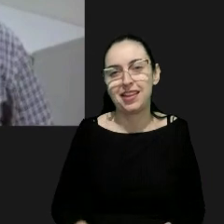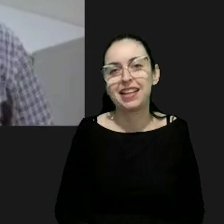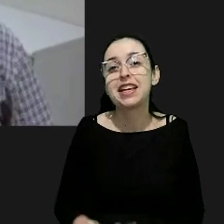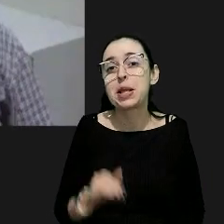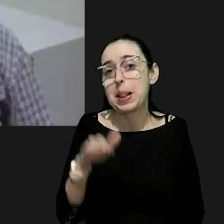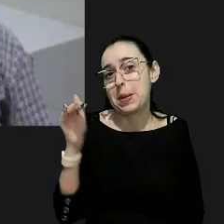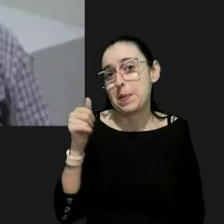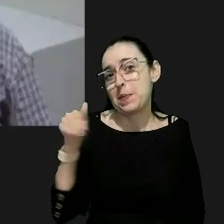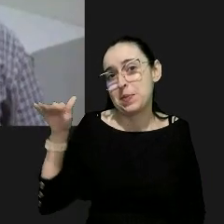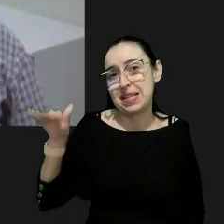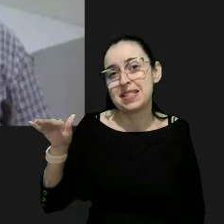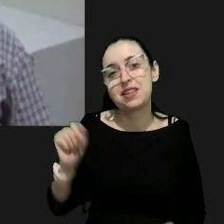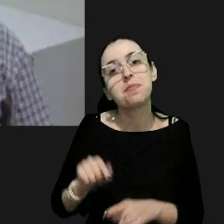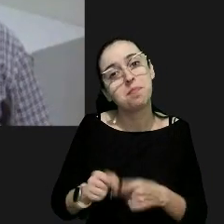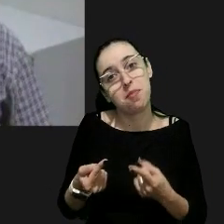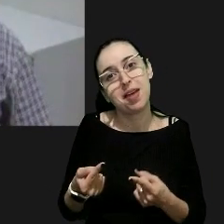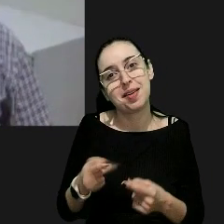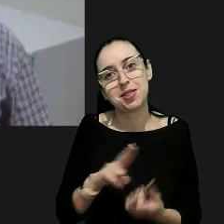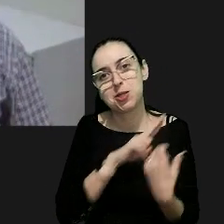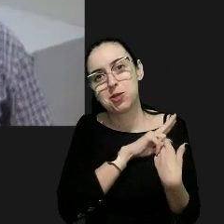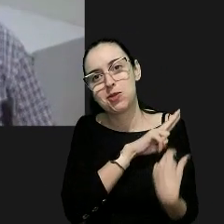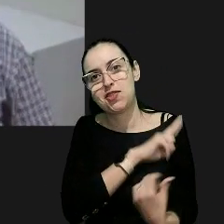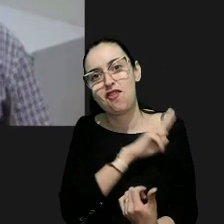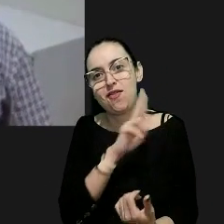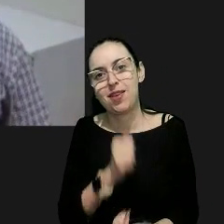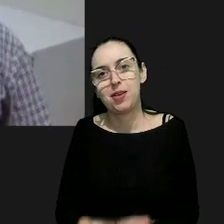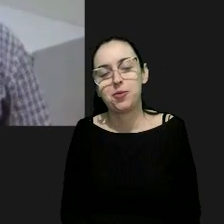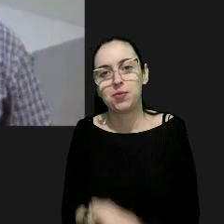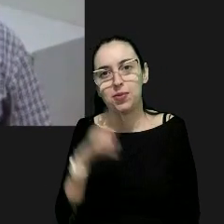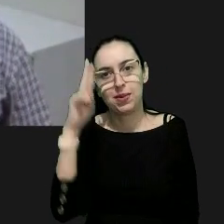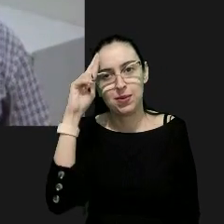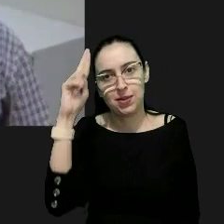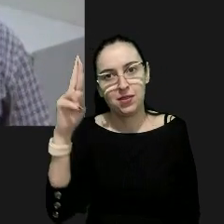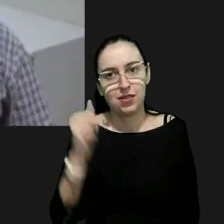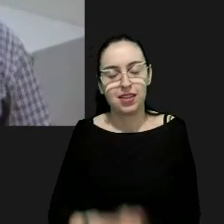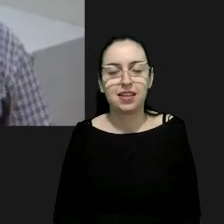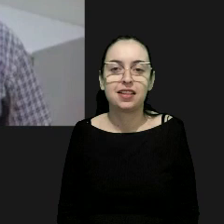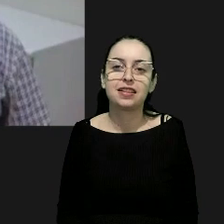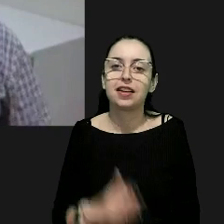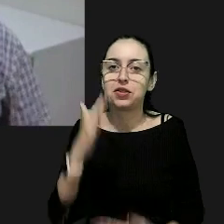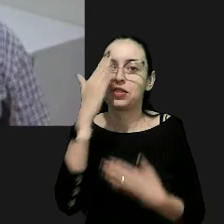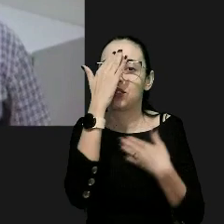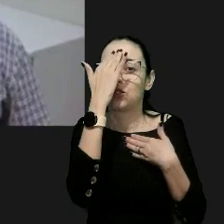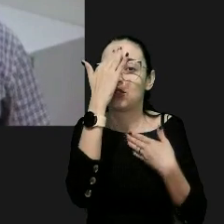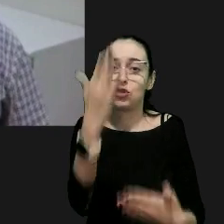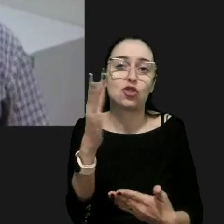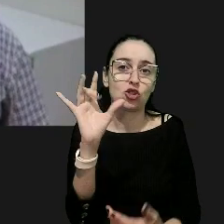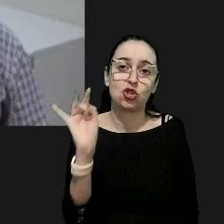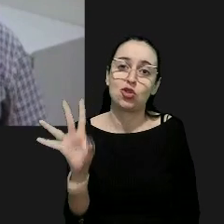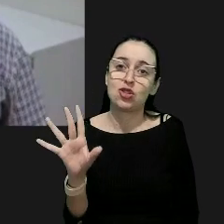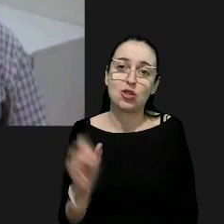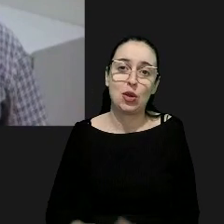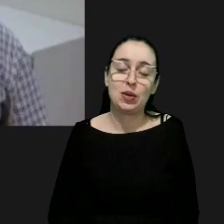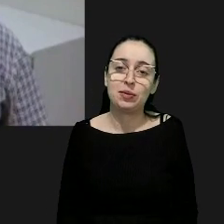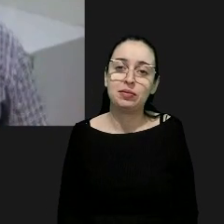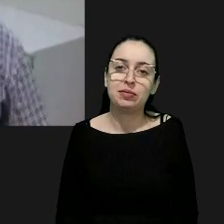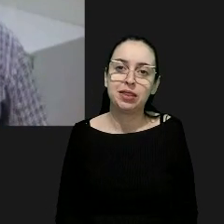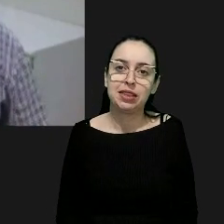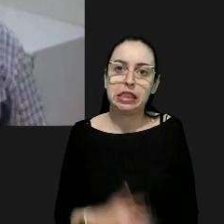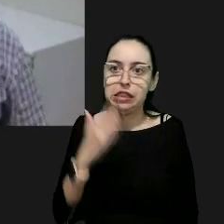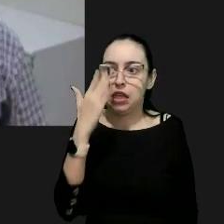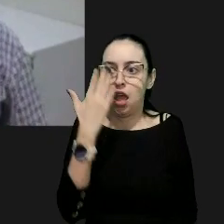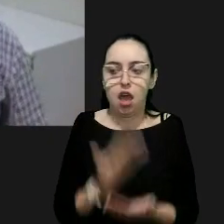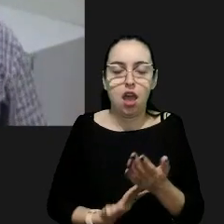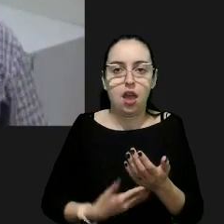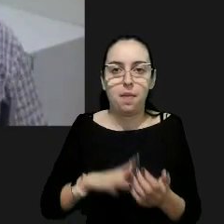causa do meu tamanho. Ah, é porque ela é baixinha, mas ela é chefinha, nossa chefinha, né? Não, eu só tenho a agradecer